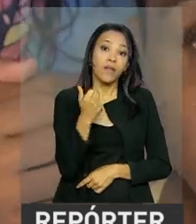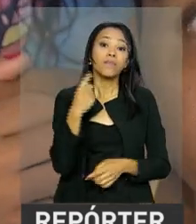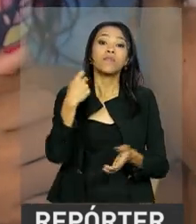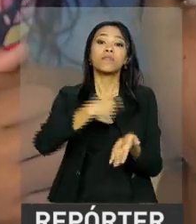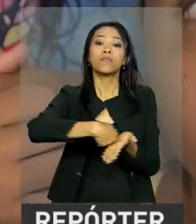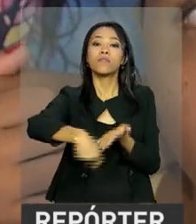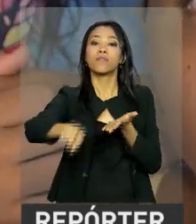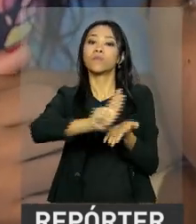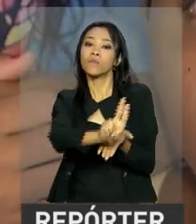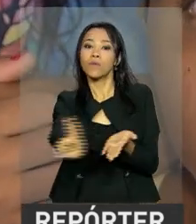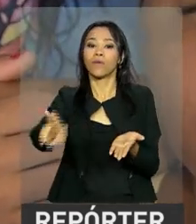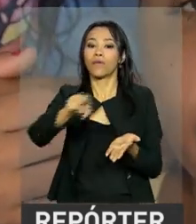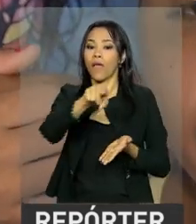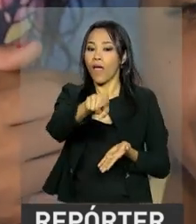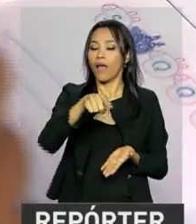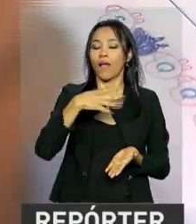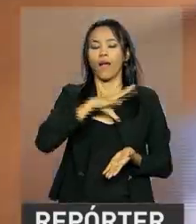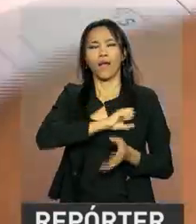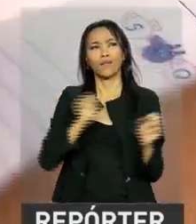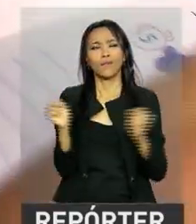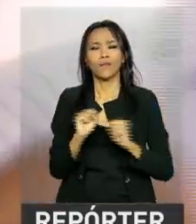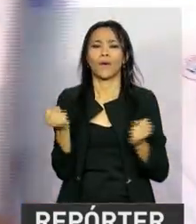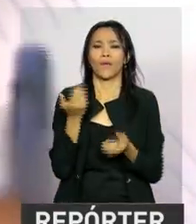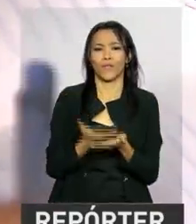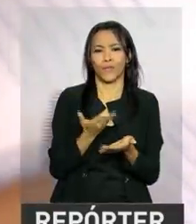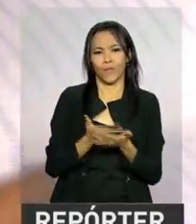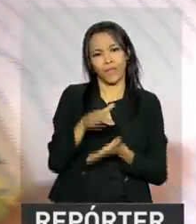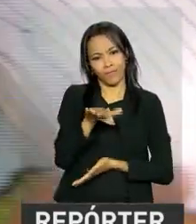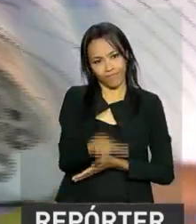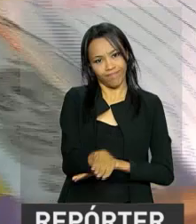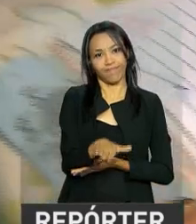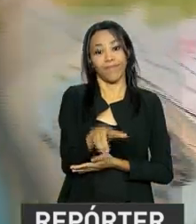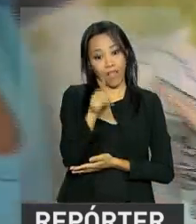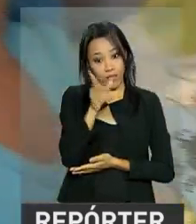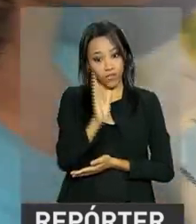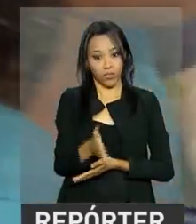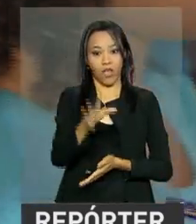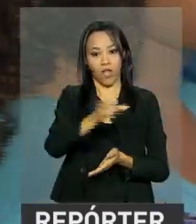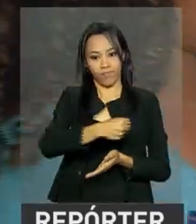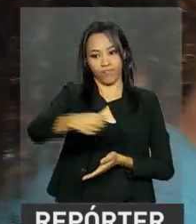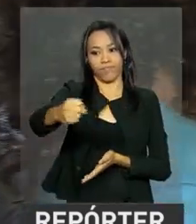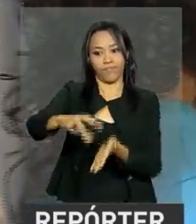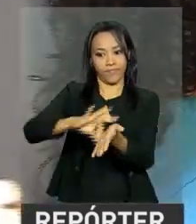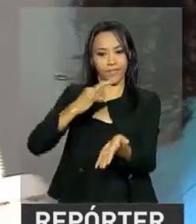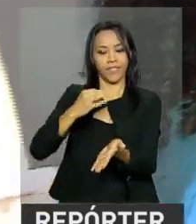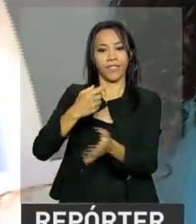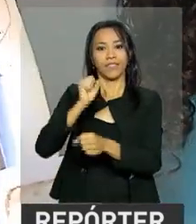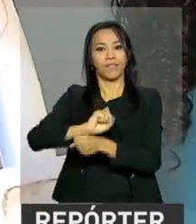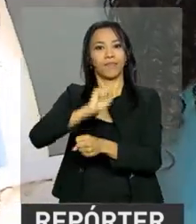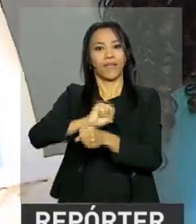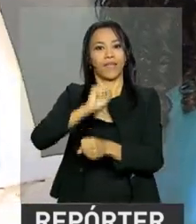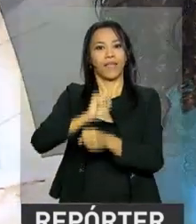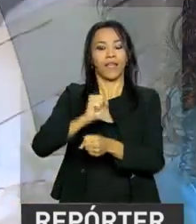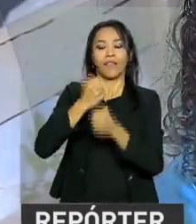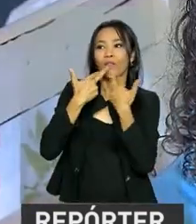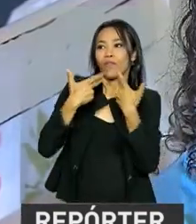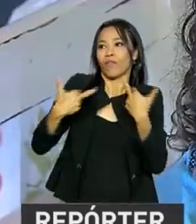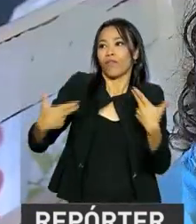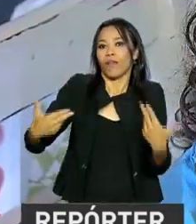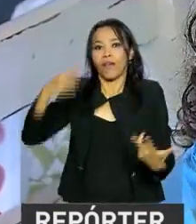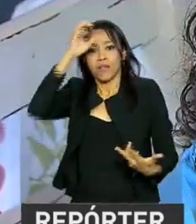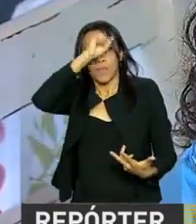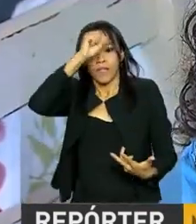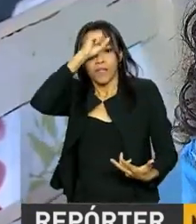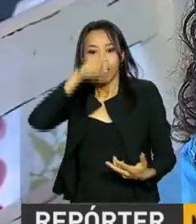garante que a pequena adora estudar este ano ela está matriculada na escola e não vê a hora de aprender coisas novas tô